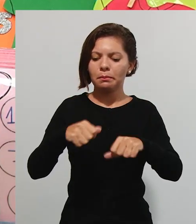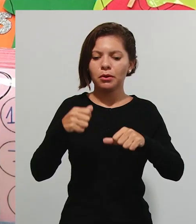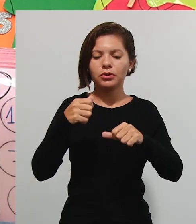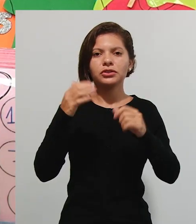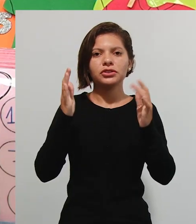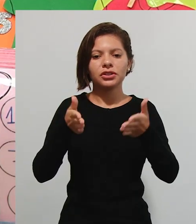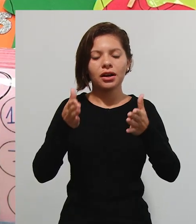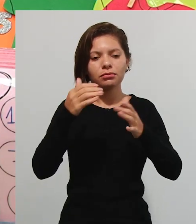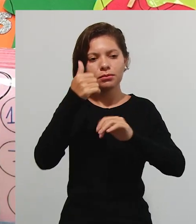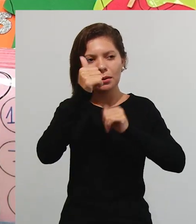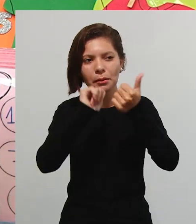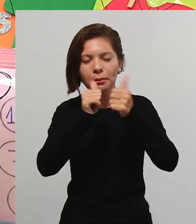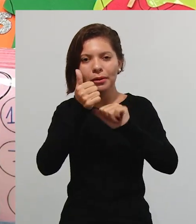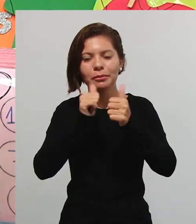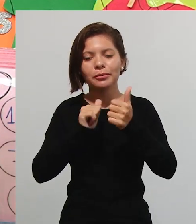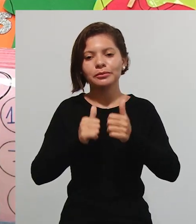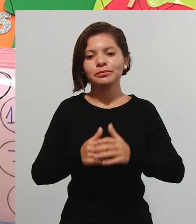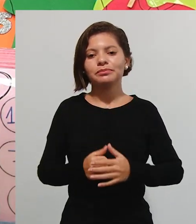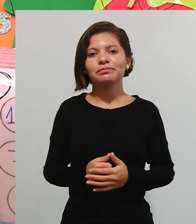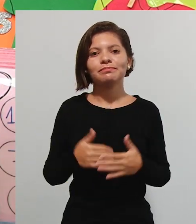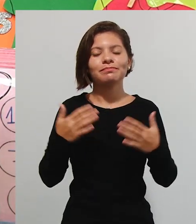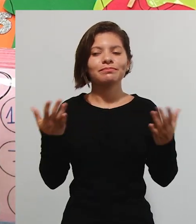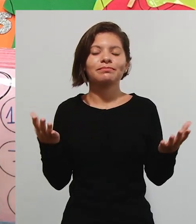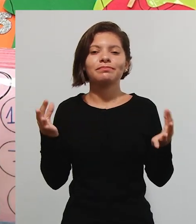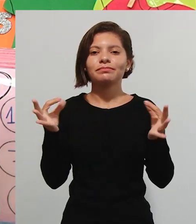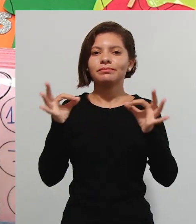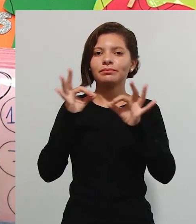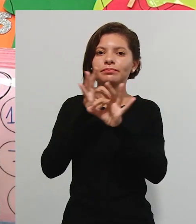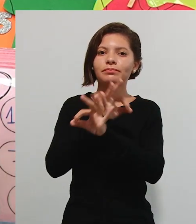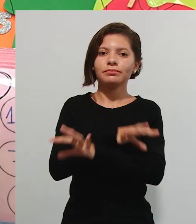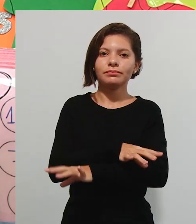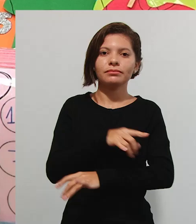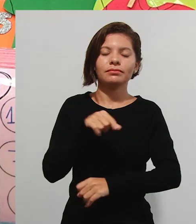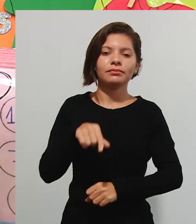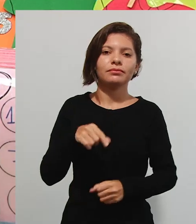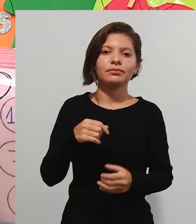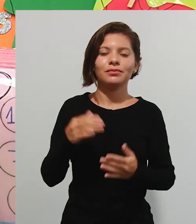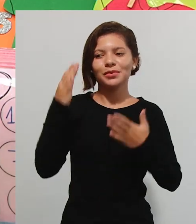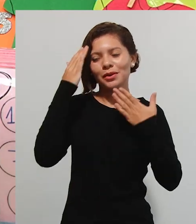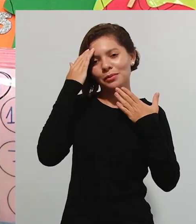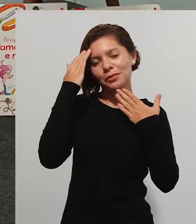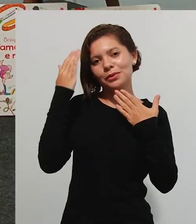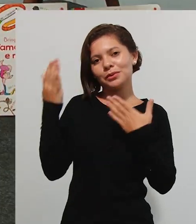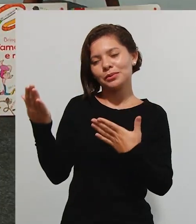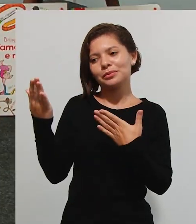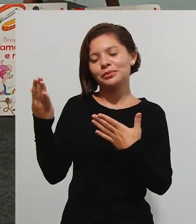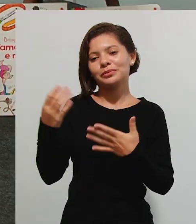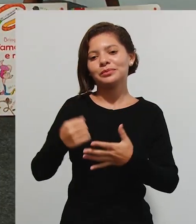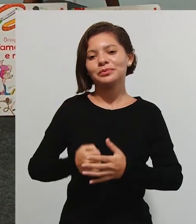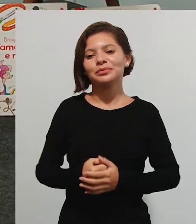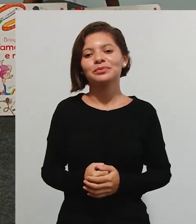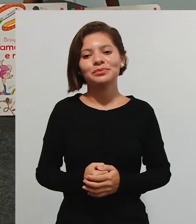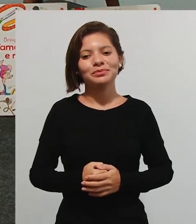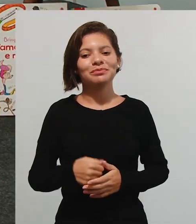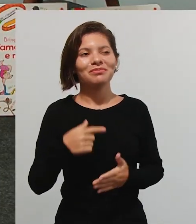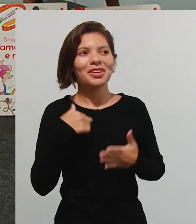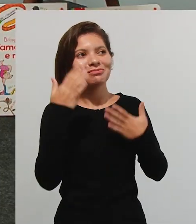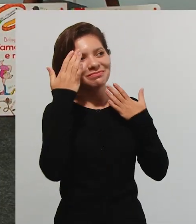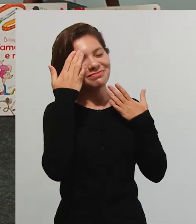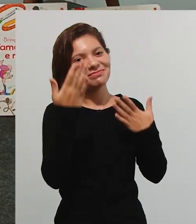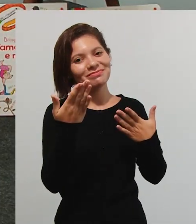de avaliação. Então, a gente encerra o episódio por aqui. Muito obrigada pela sua participação,